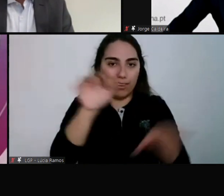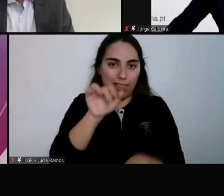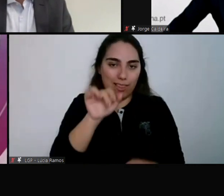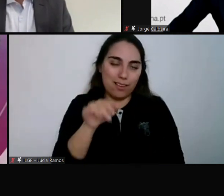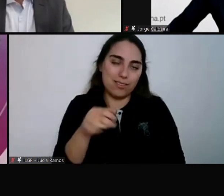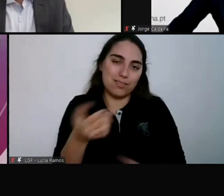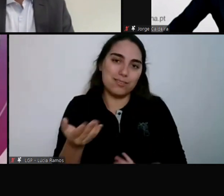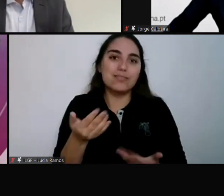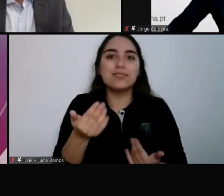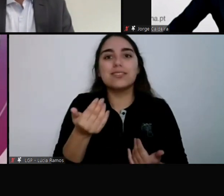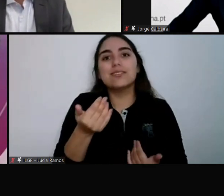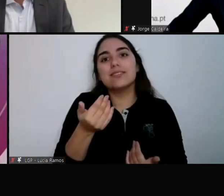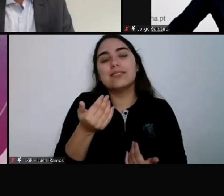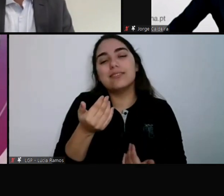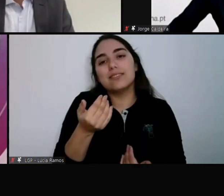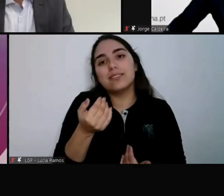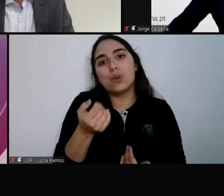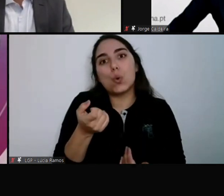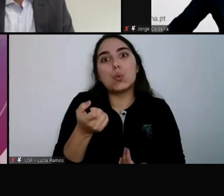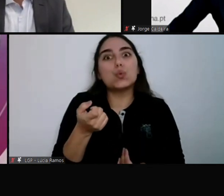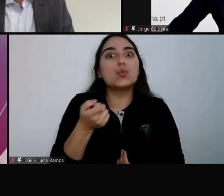que é a oferta e-learning